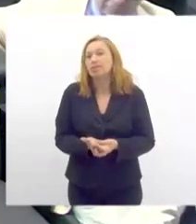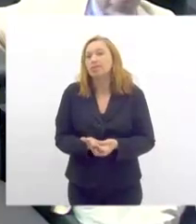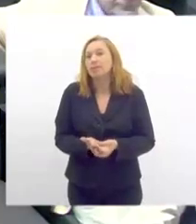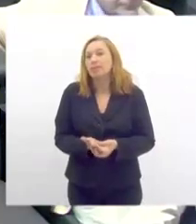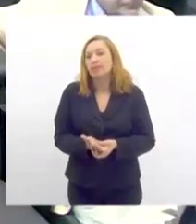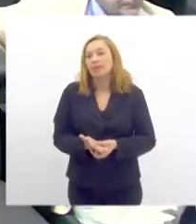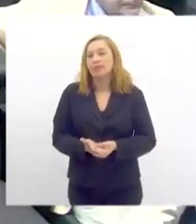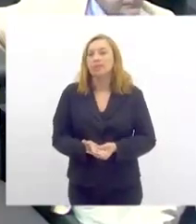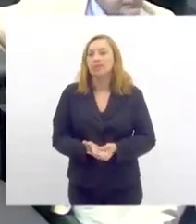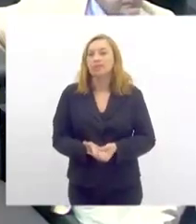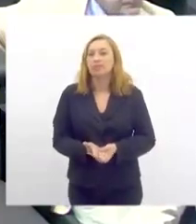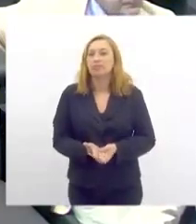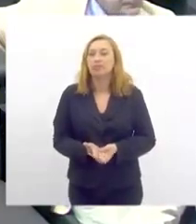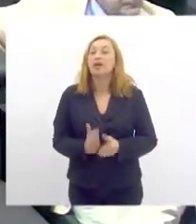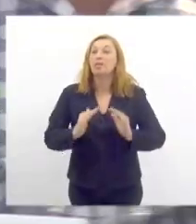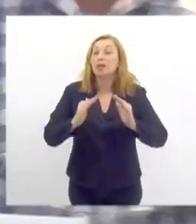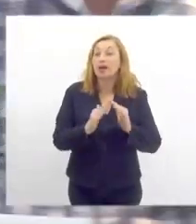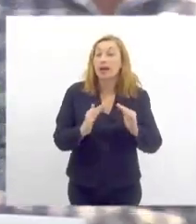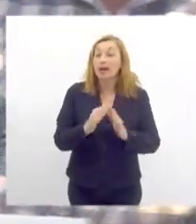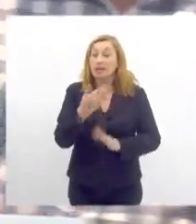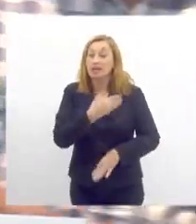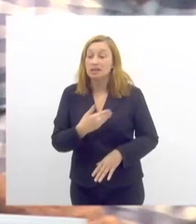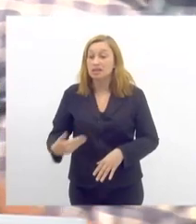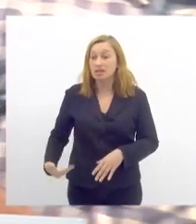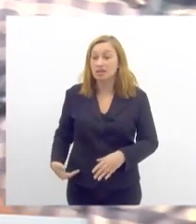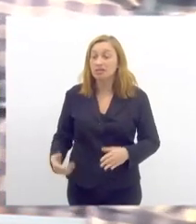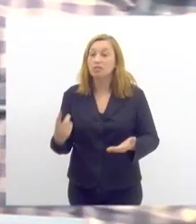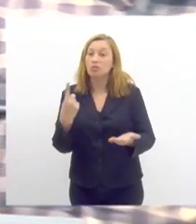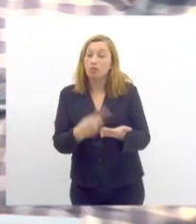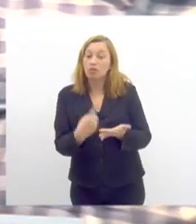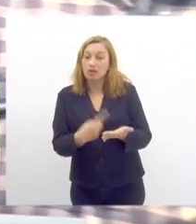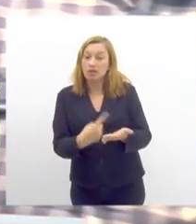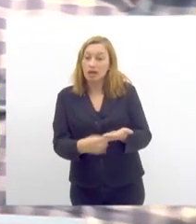O envio do processo para a Casa Civil se deu conforme combinado.